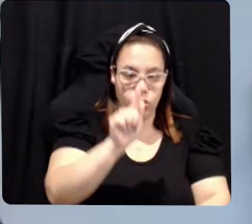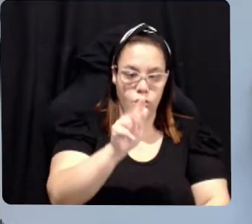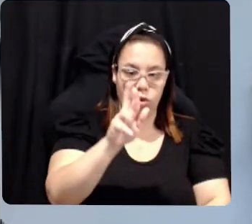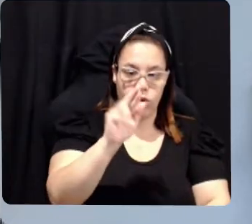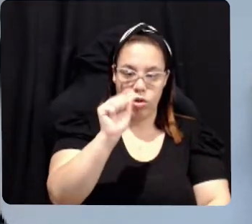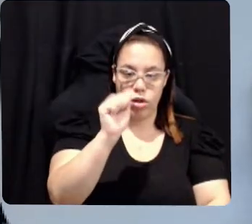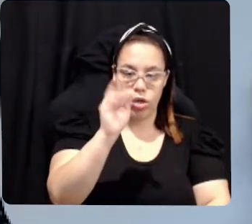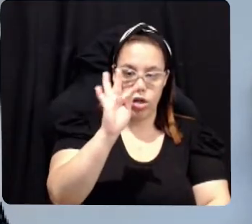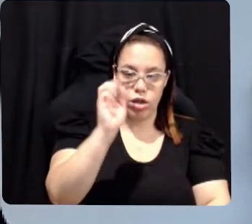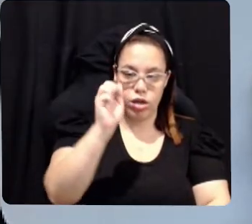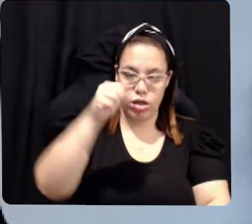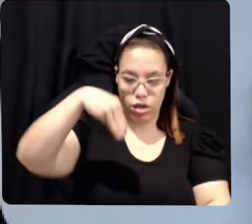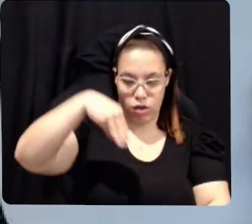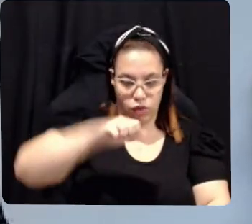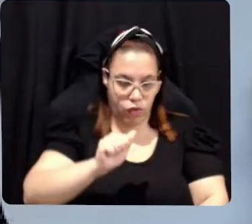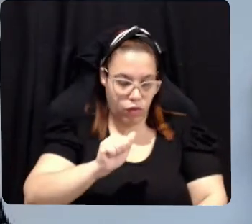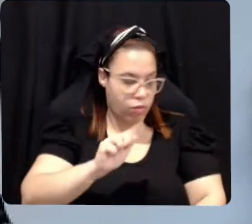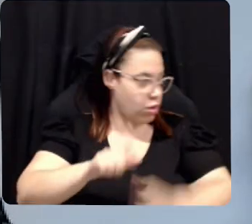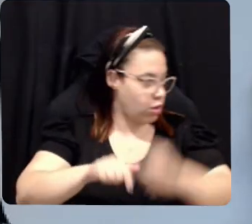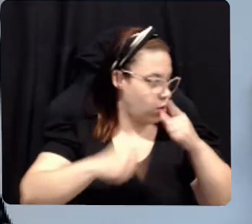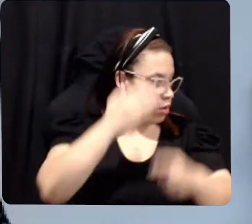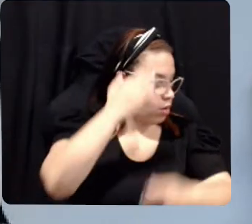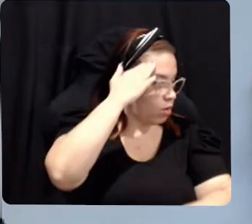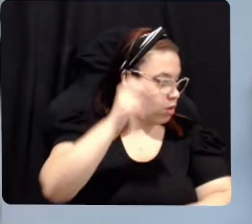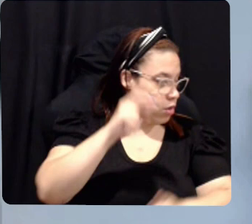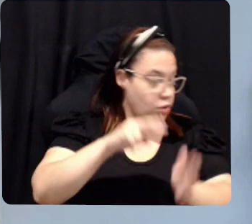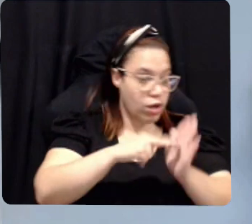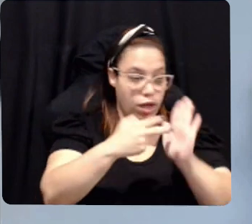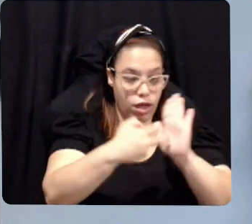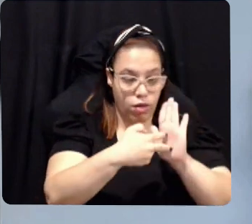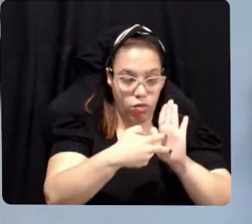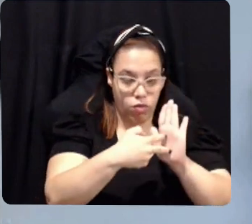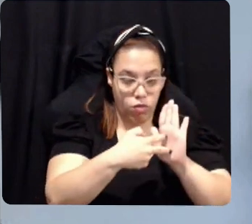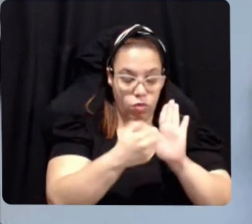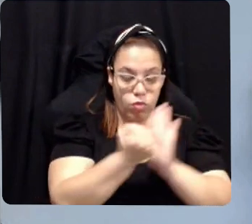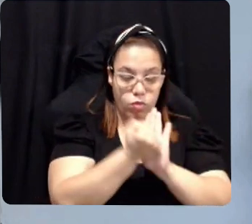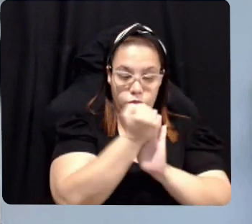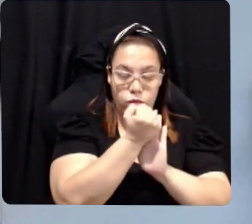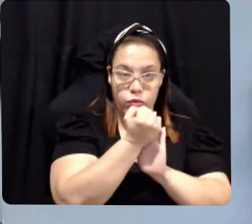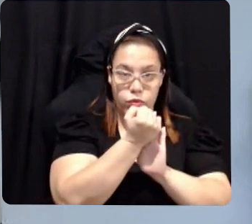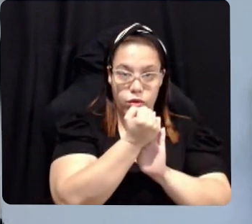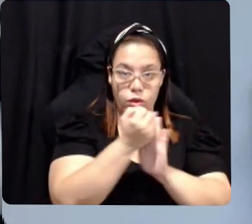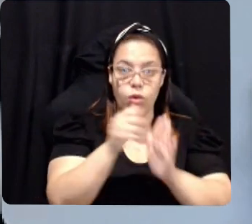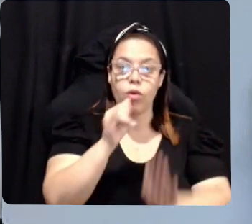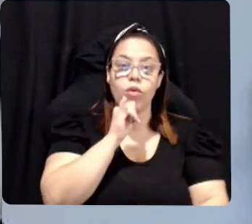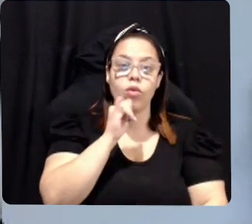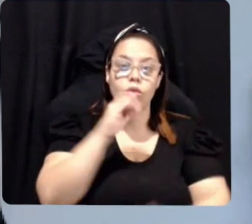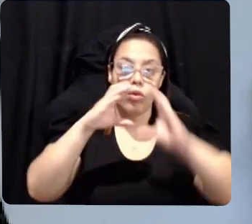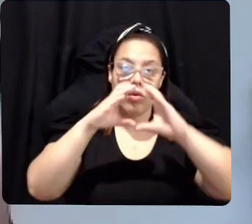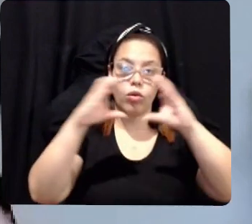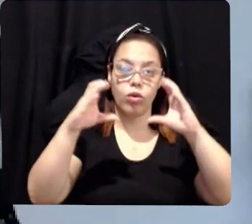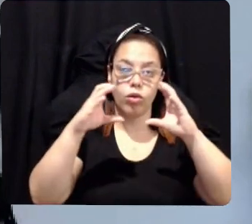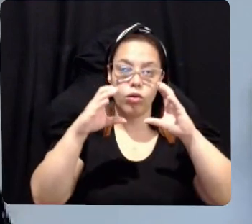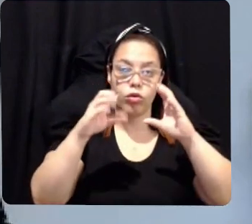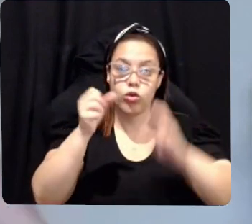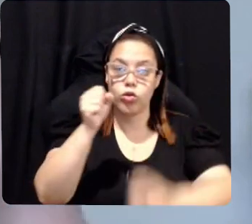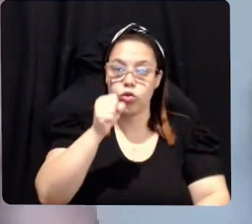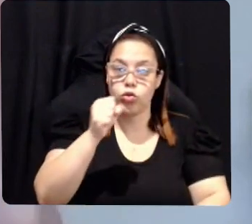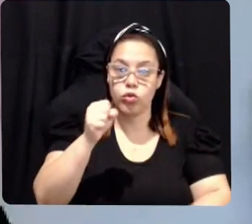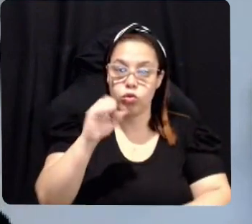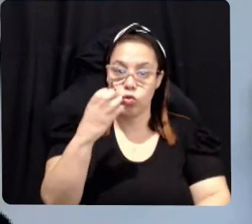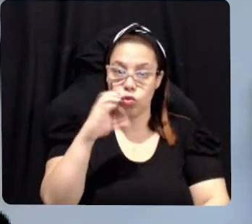grafema. Porém, essa criança, ela entende outros tipos de símbolos gráficos. Então, por exemplo, o símbolo